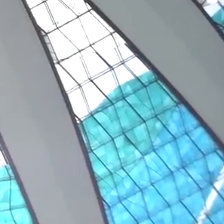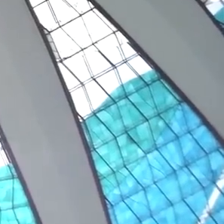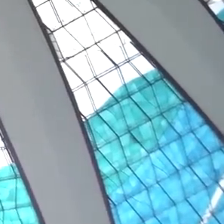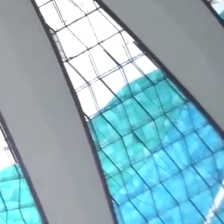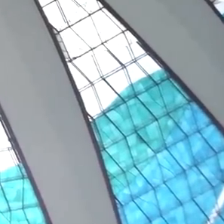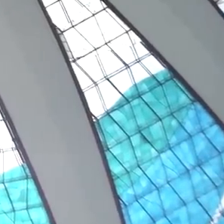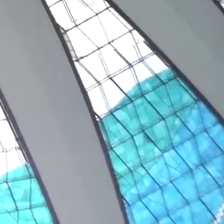Legenda